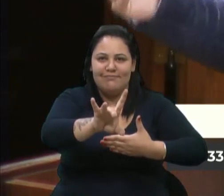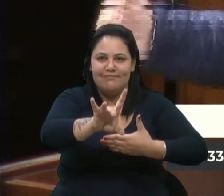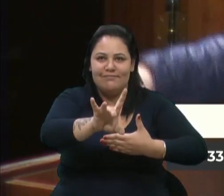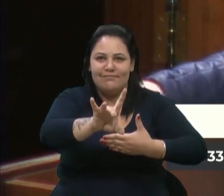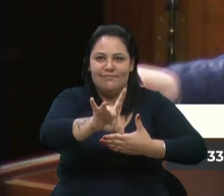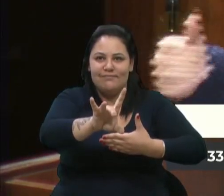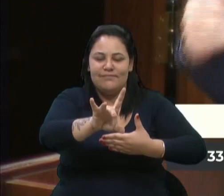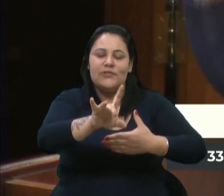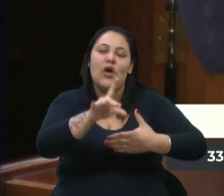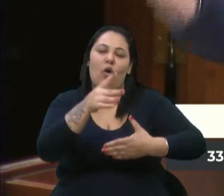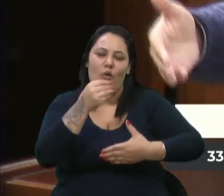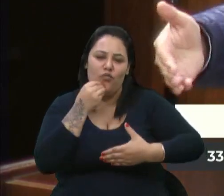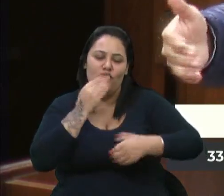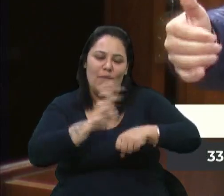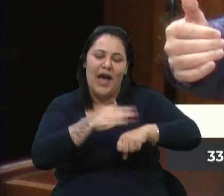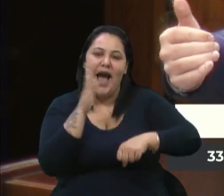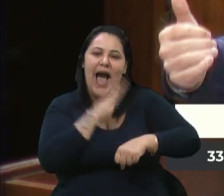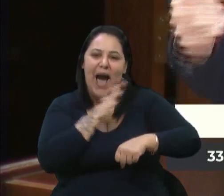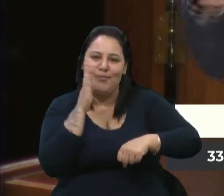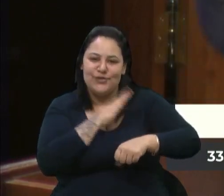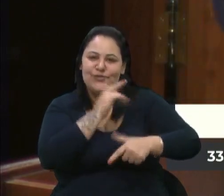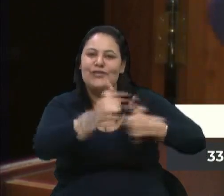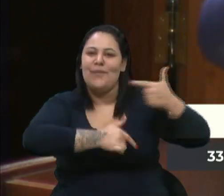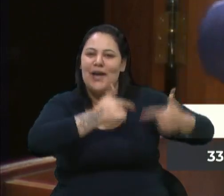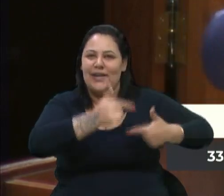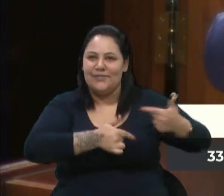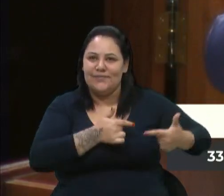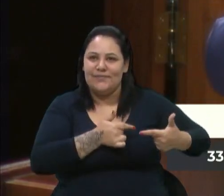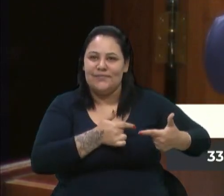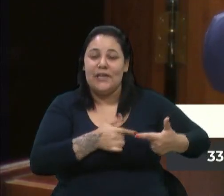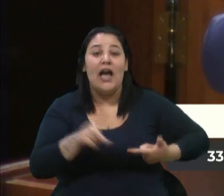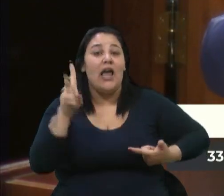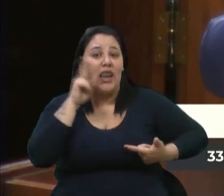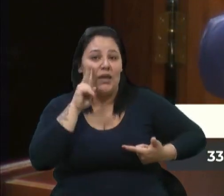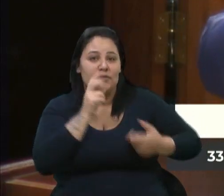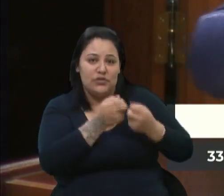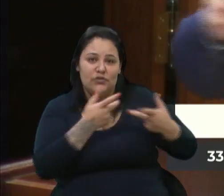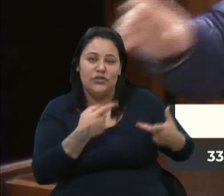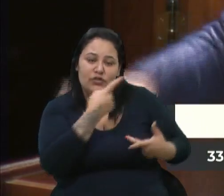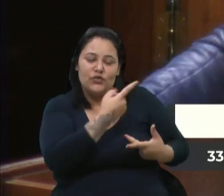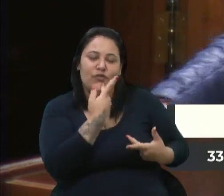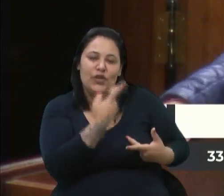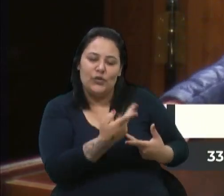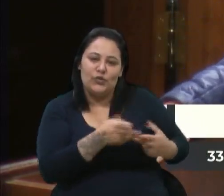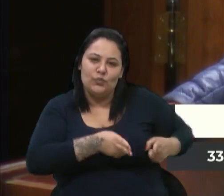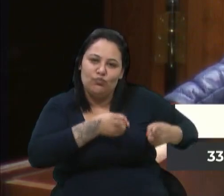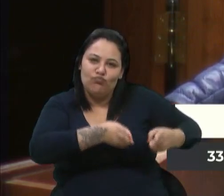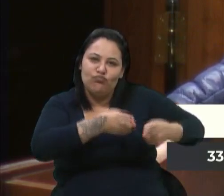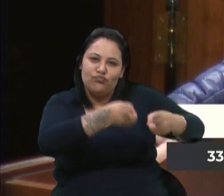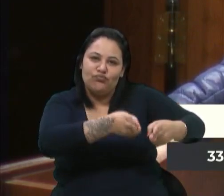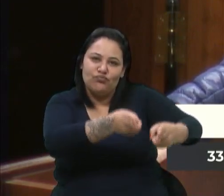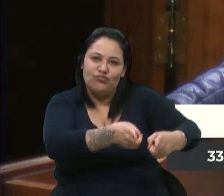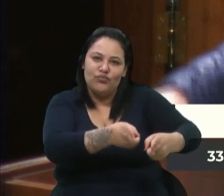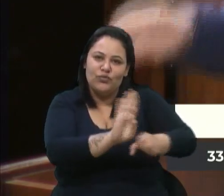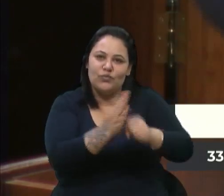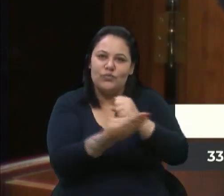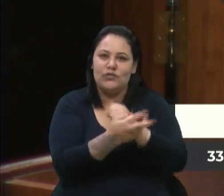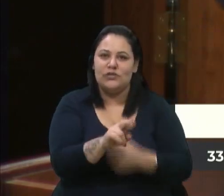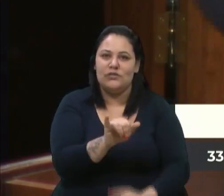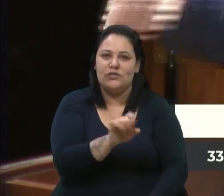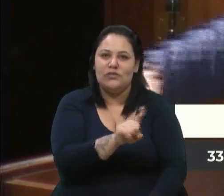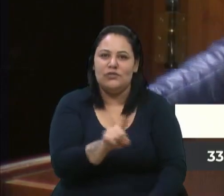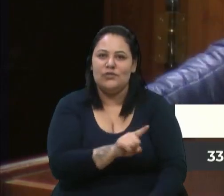dá agilidade, acelera processos. E aí lembrei da senhora também na questão da Estação Férrea do Risso. Né?